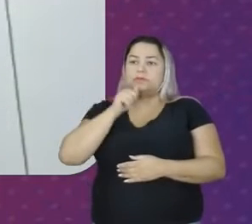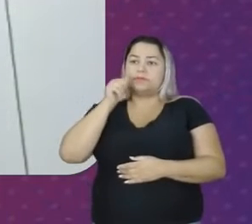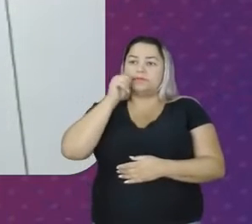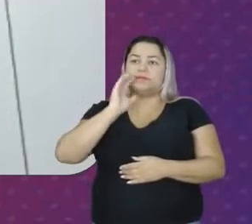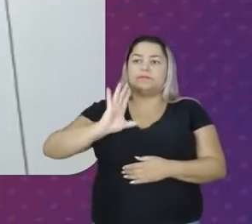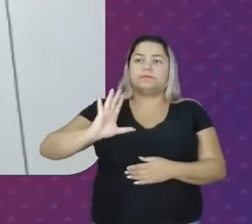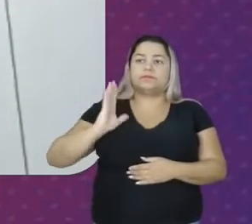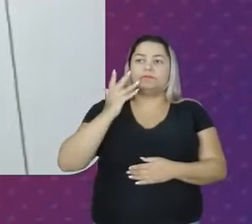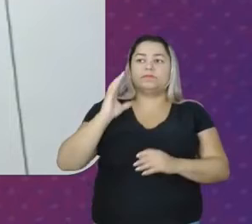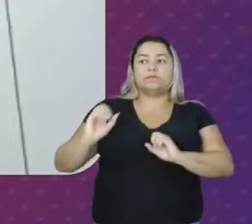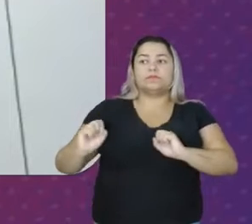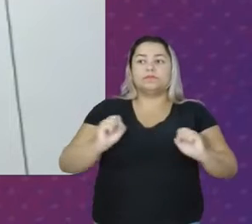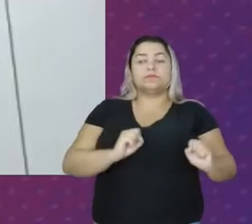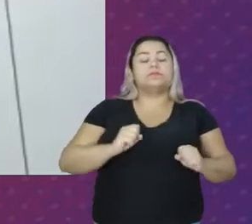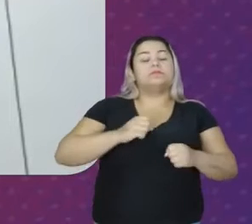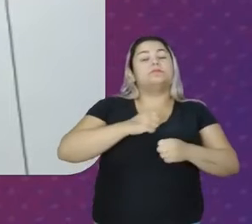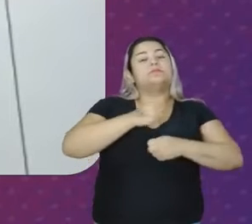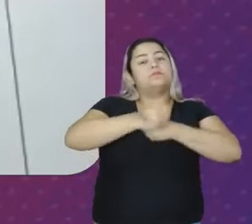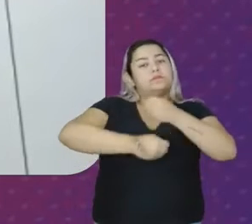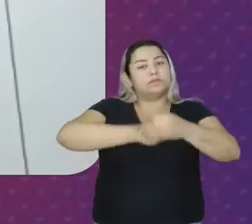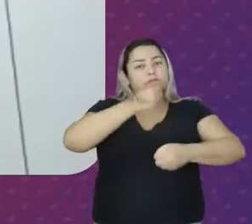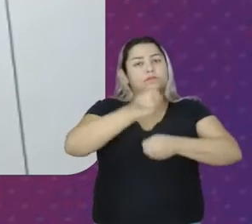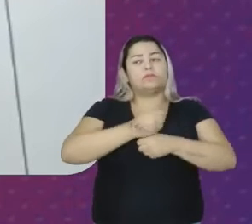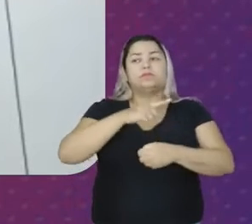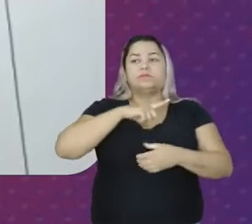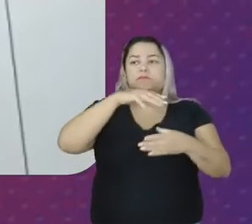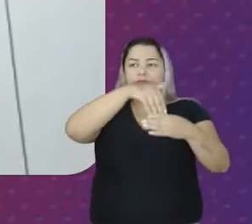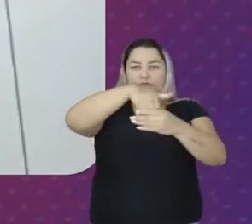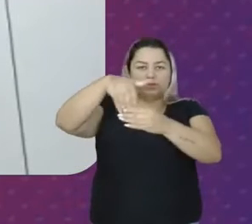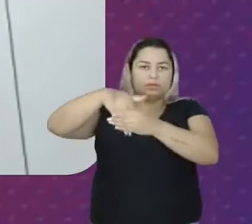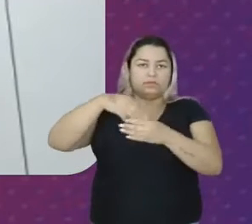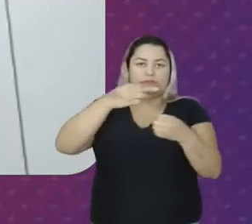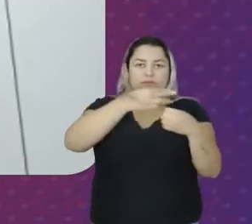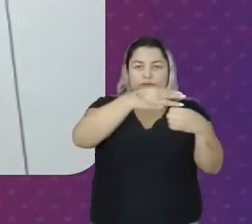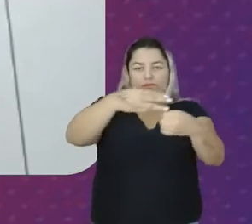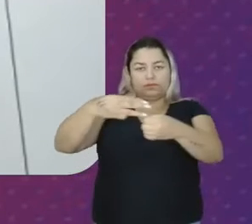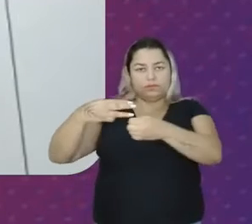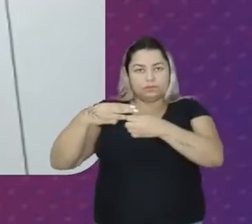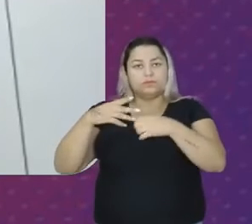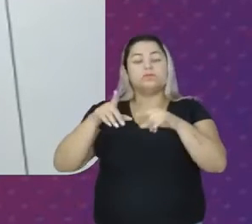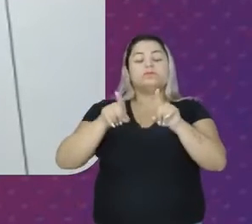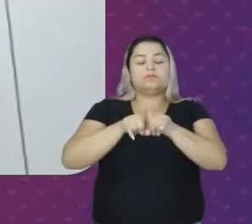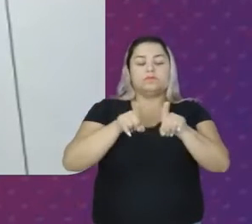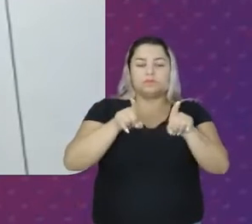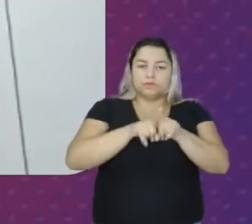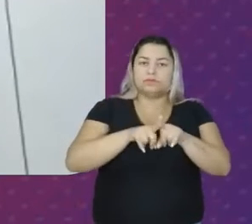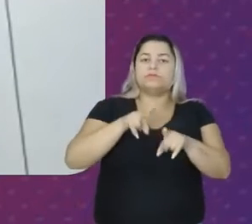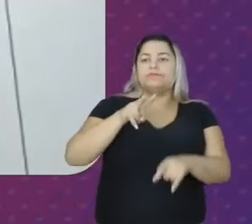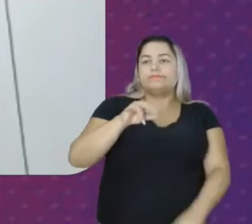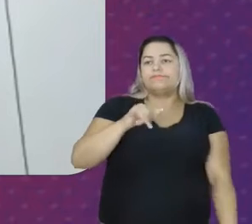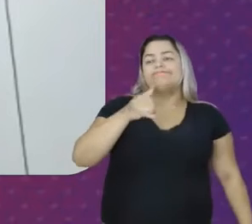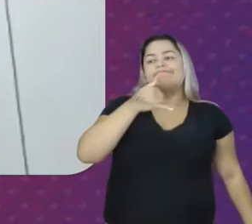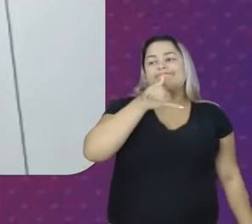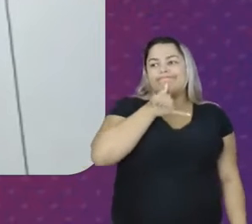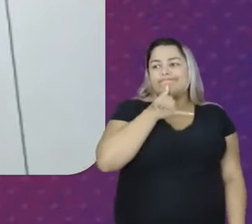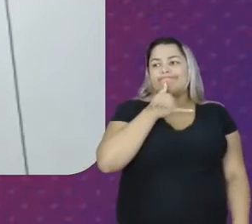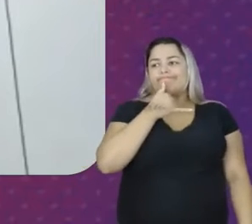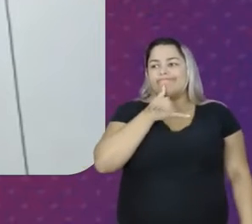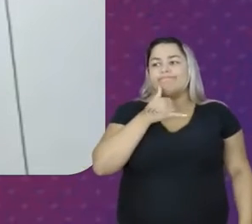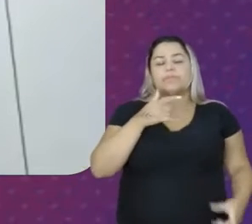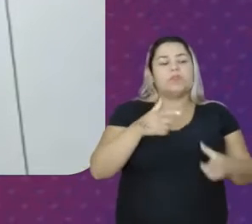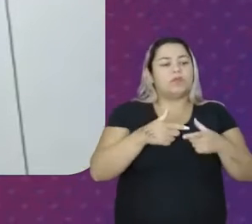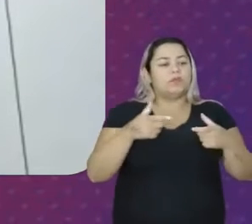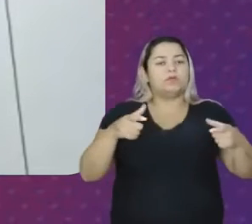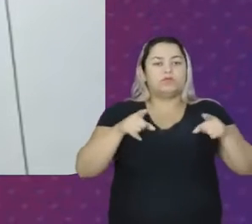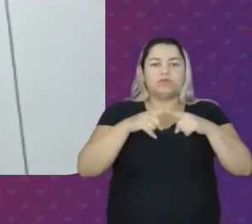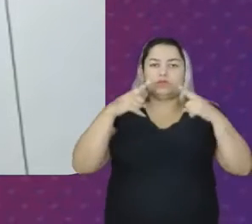decisão. Ano que vem nós temos as eleições municipais, então certamente a gente vai ver, infelizmente, um aumento nesses